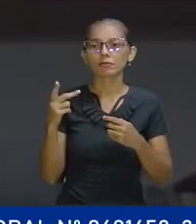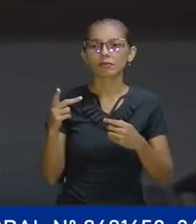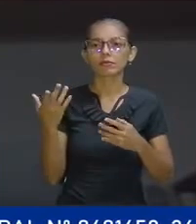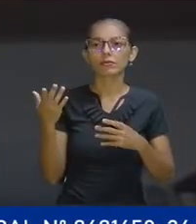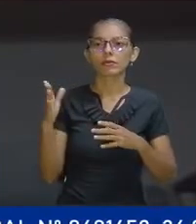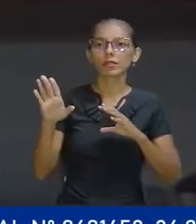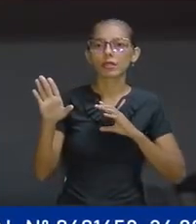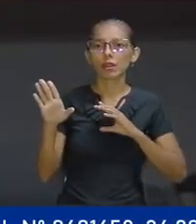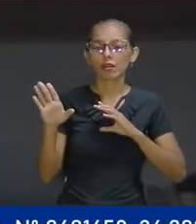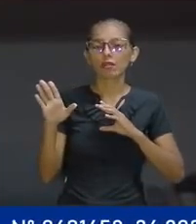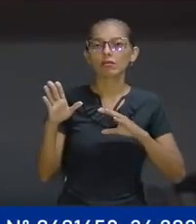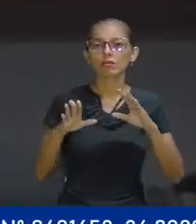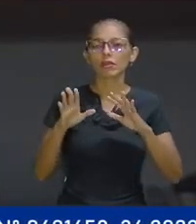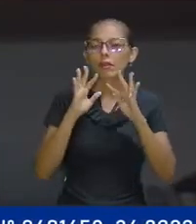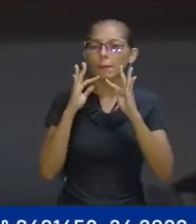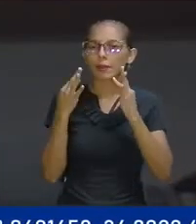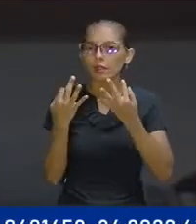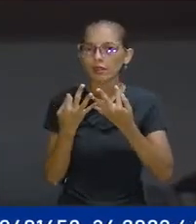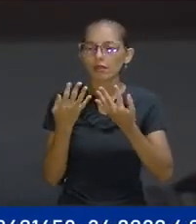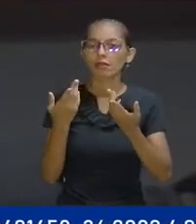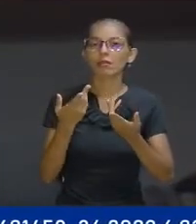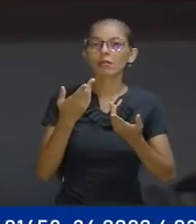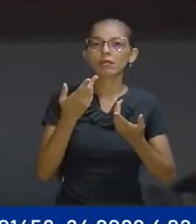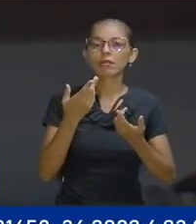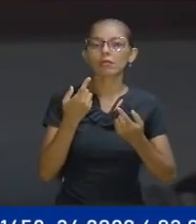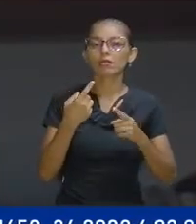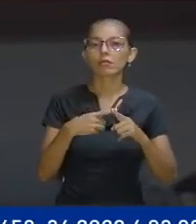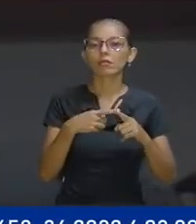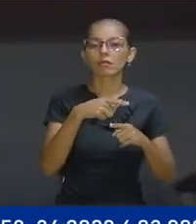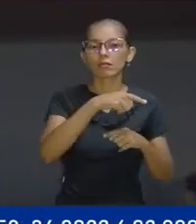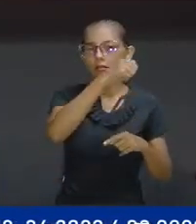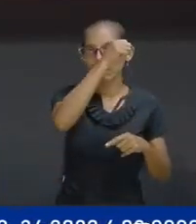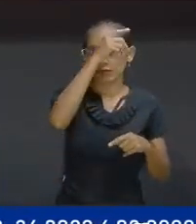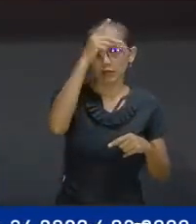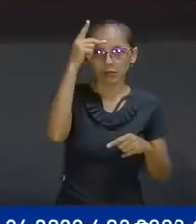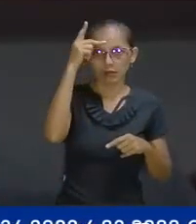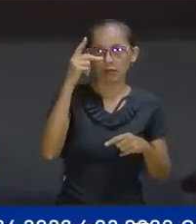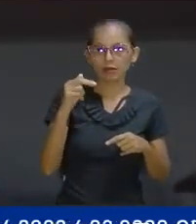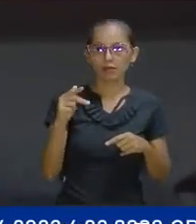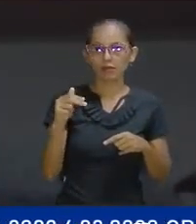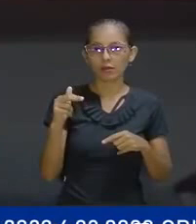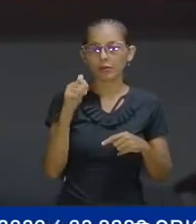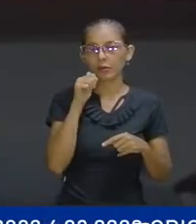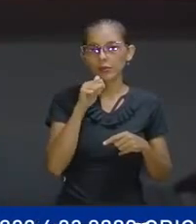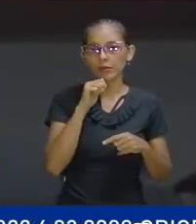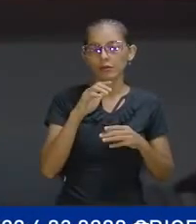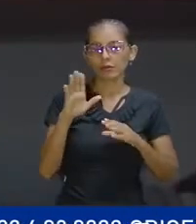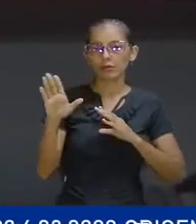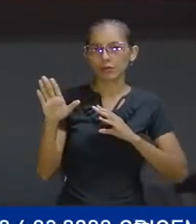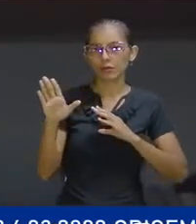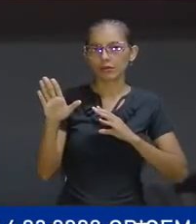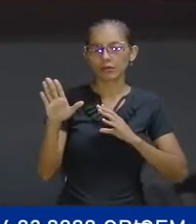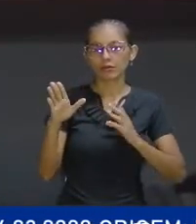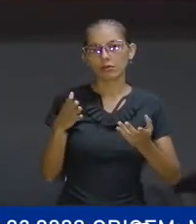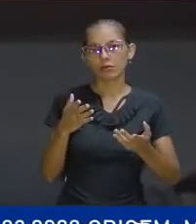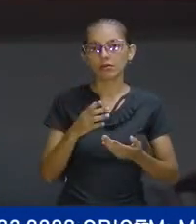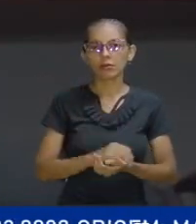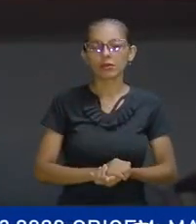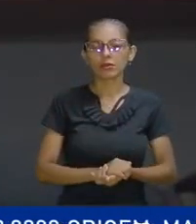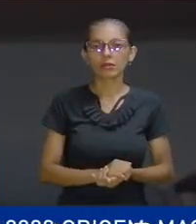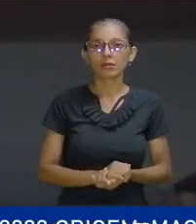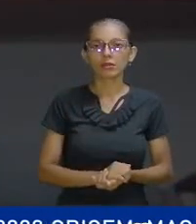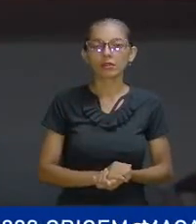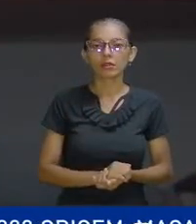parentes, pela conexão que as pessoas fazem, pelo raciocínio que fazem, ainda que isso haja, a lei não veda que o